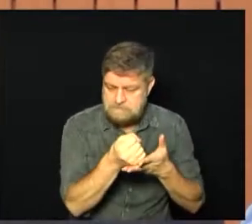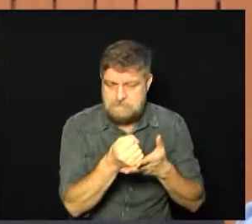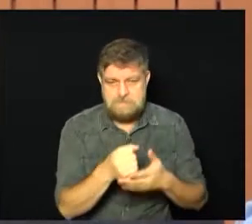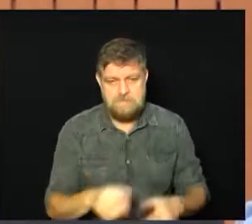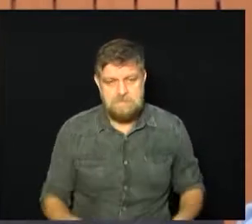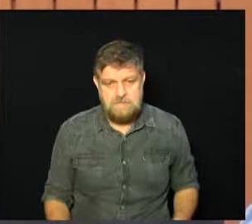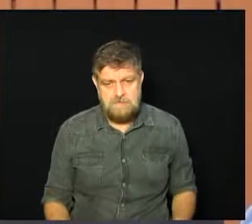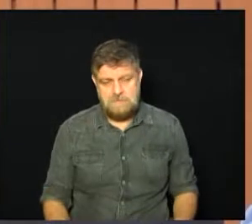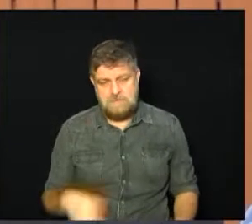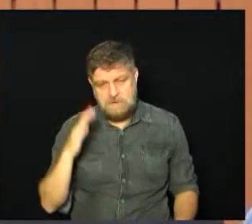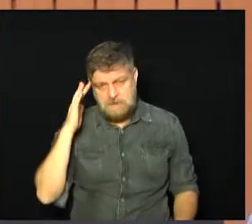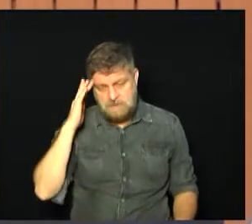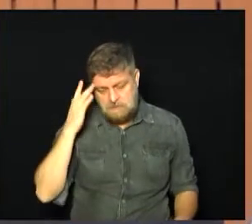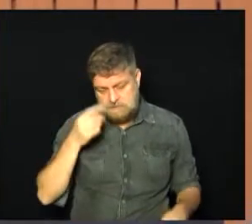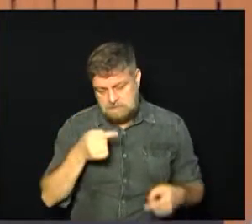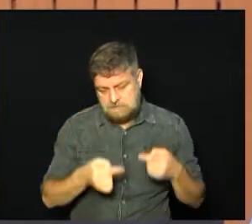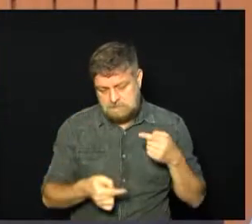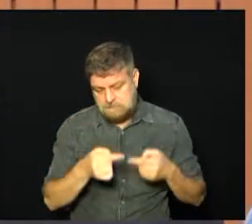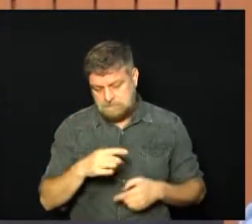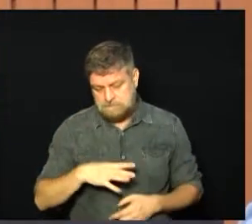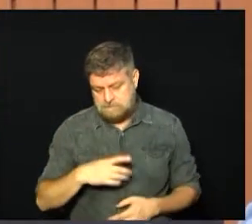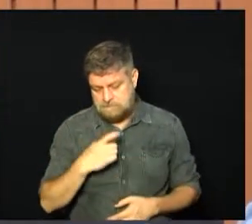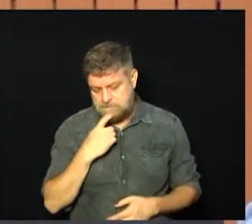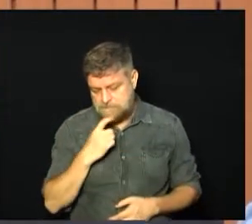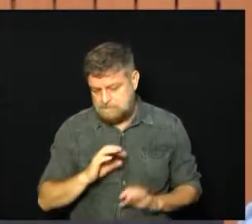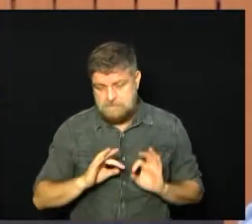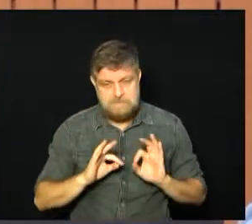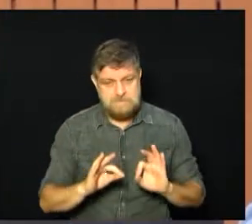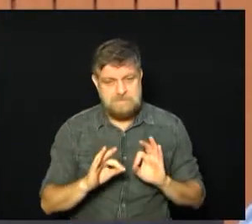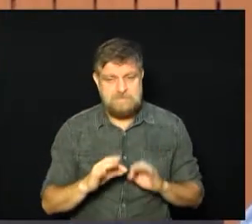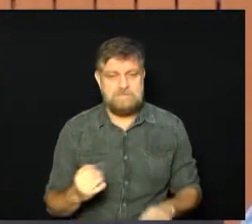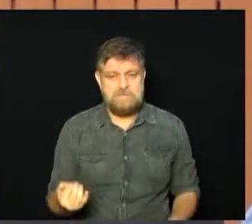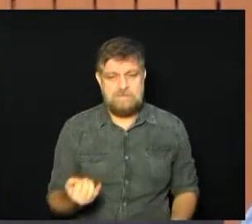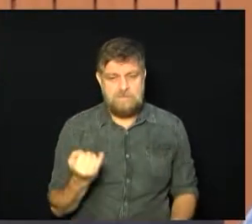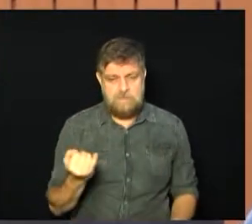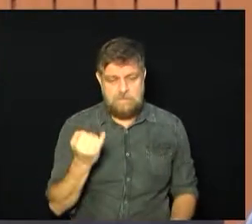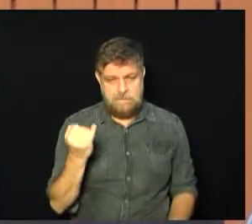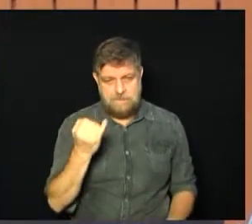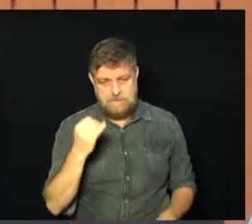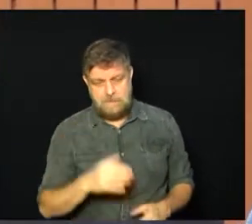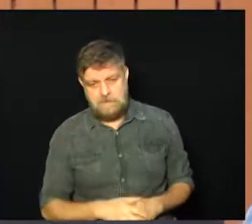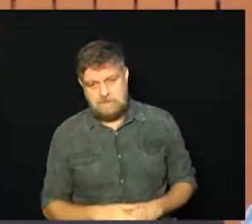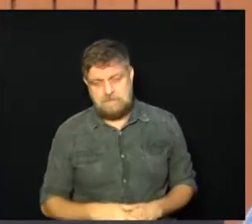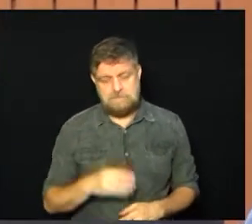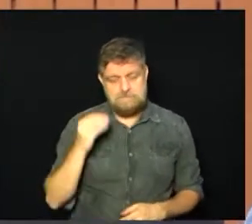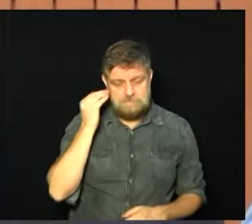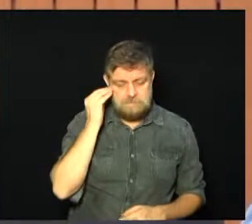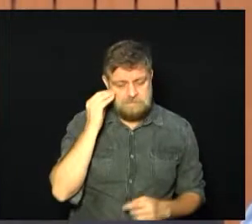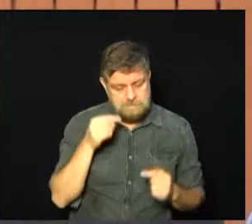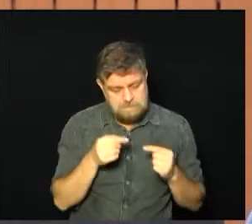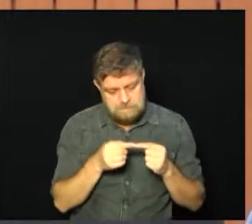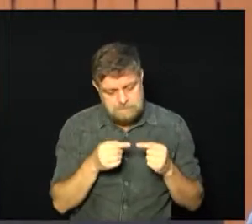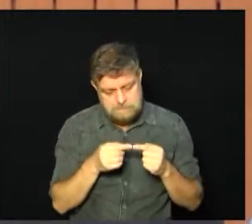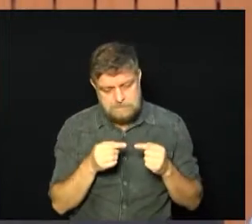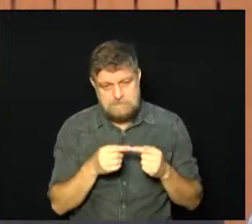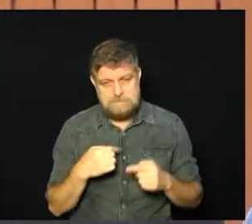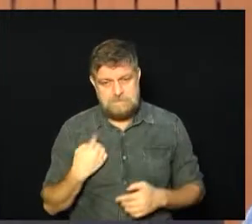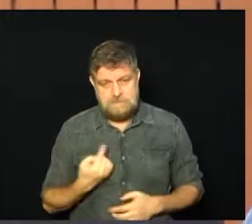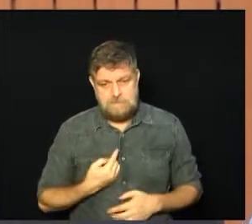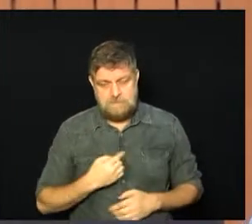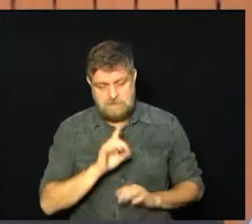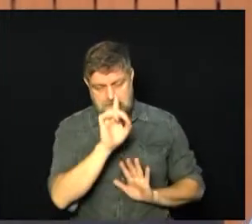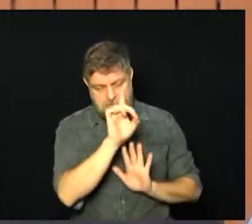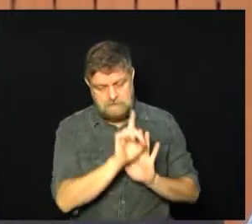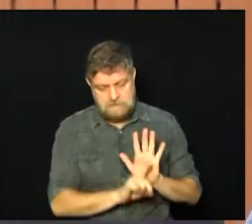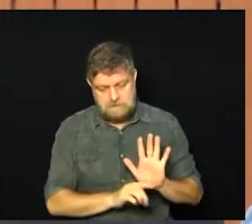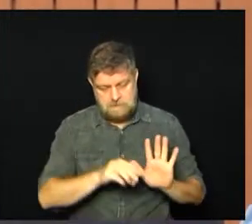acho que essa discussão aqui em Campinas é muito rica, é muito importante, é muito oportuna. A nossa diretora Mariana